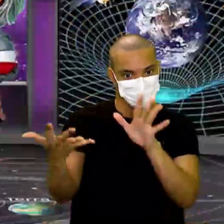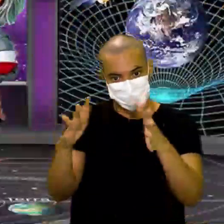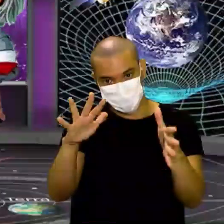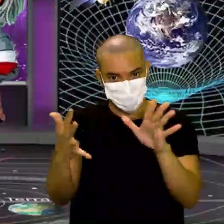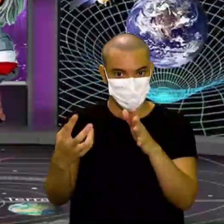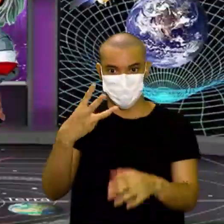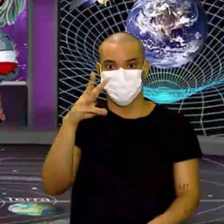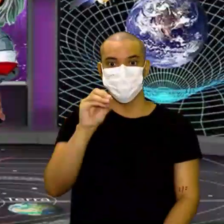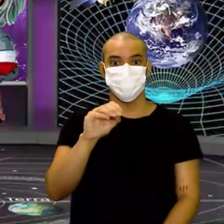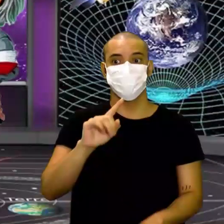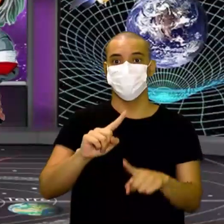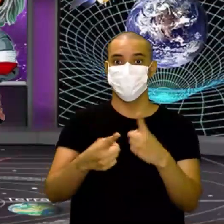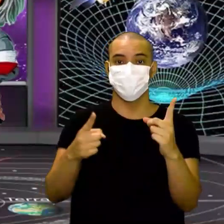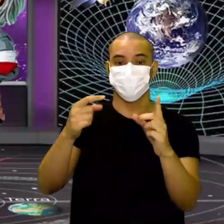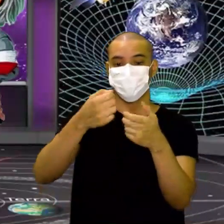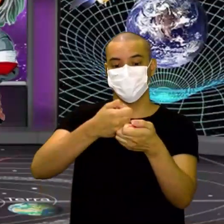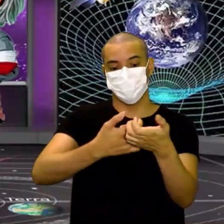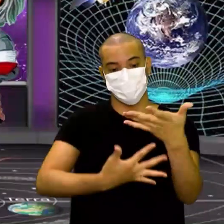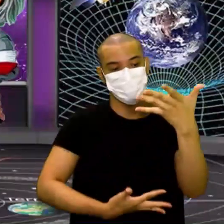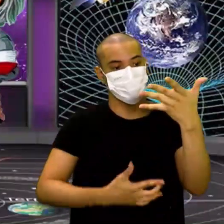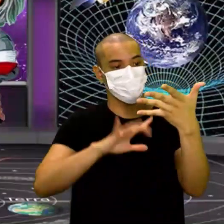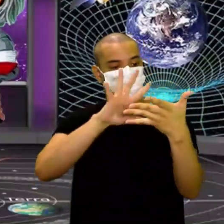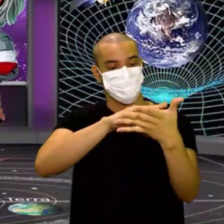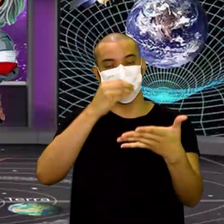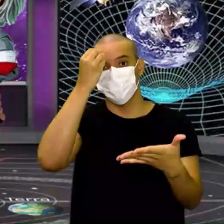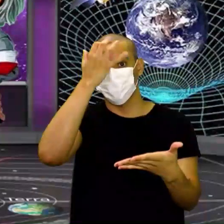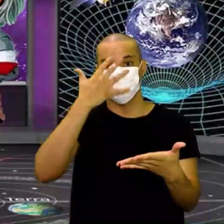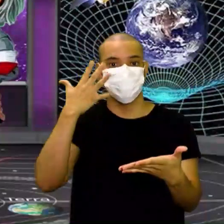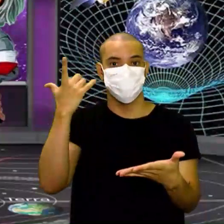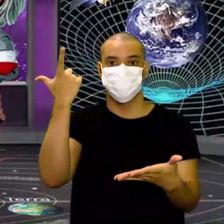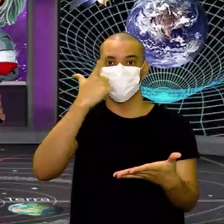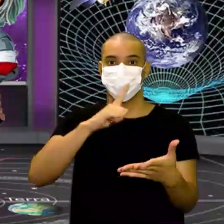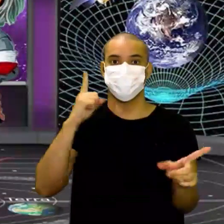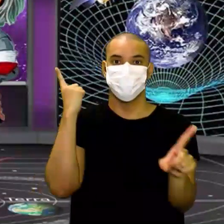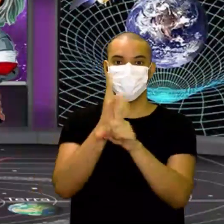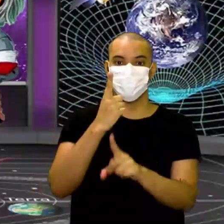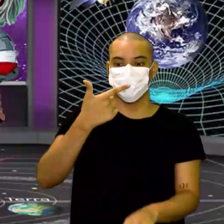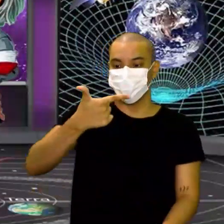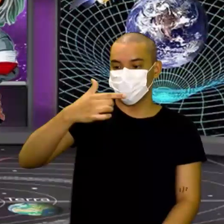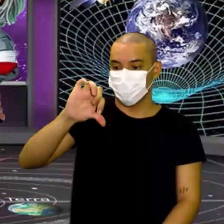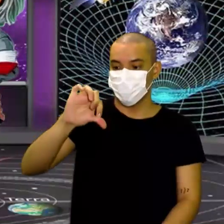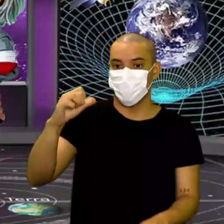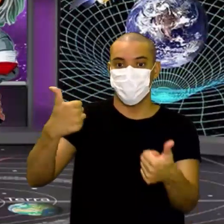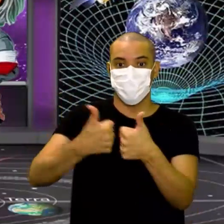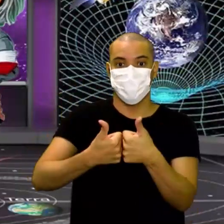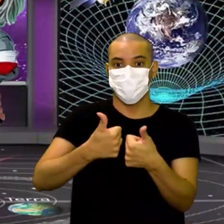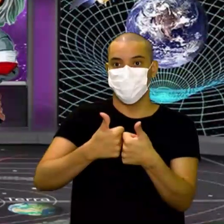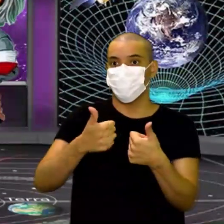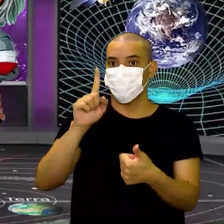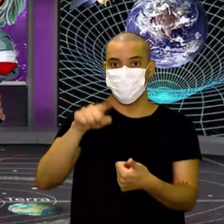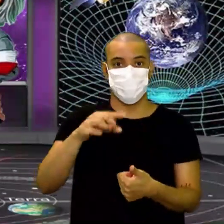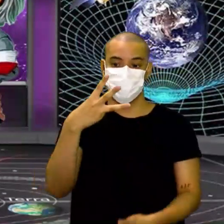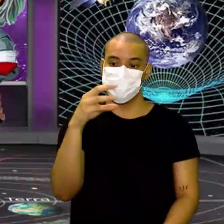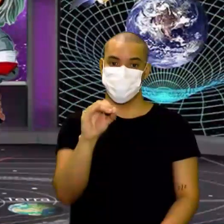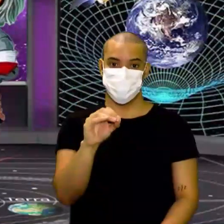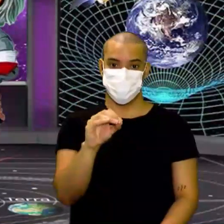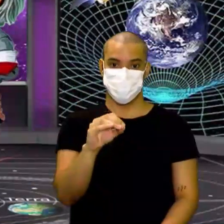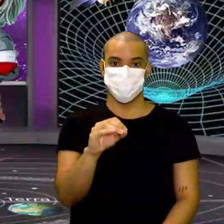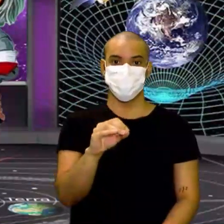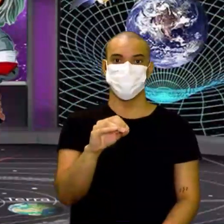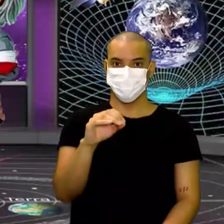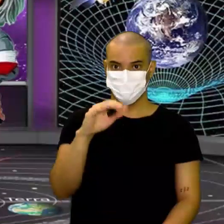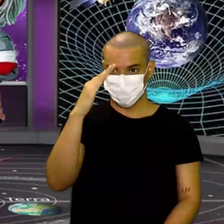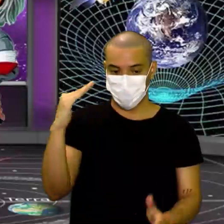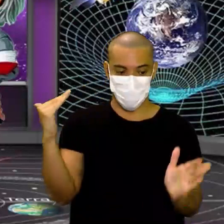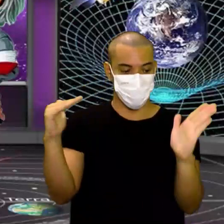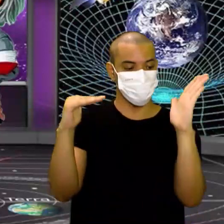texto grande ali, mas a gente interpretando, olha só, a maior potência é 3.200, a tensão